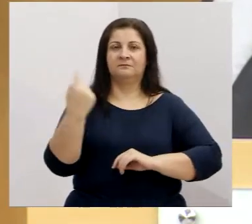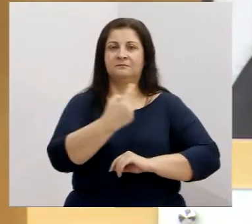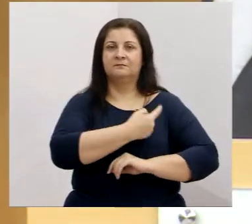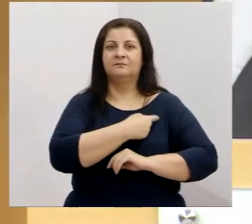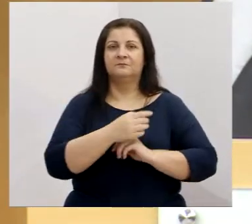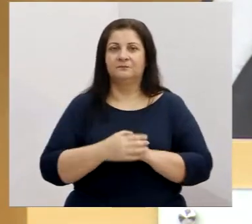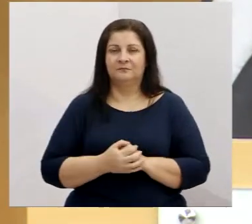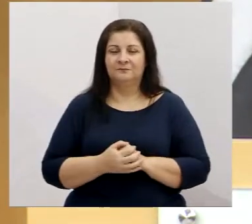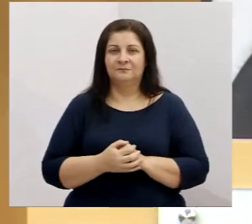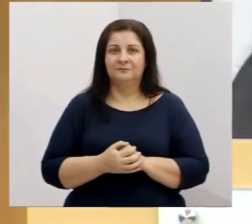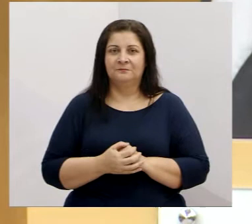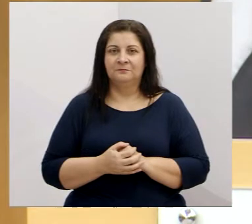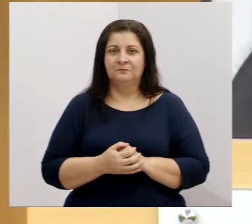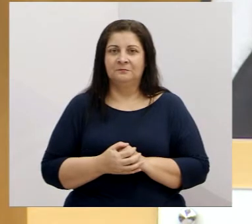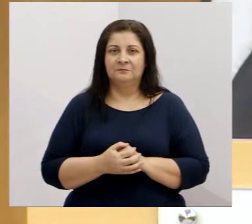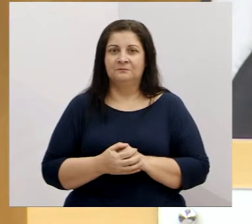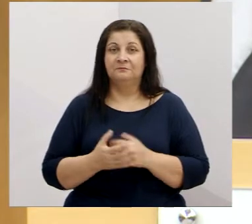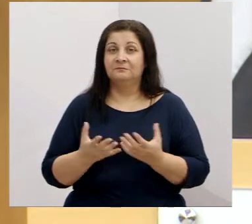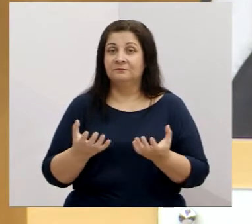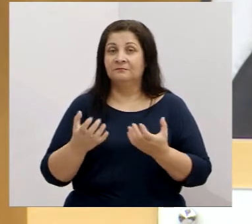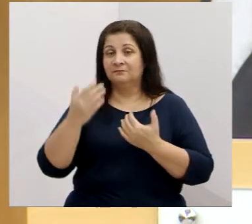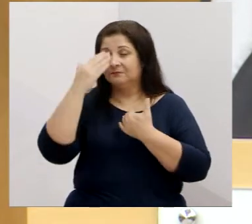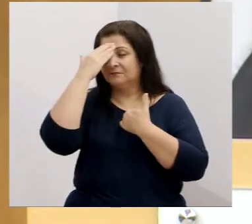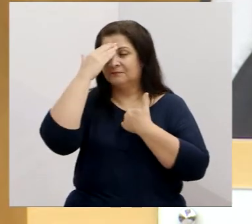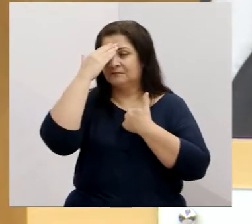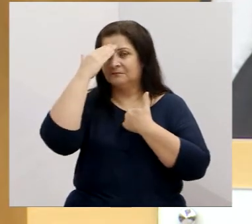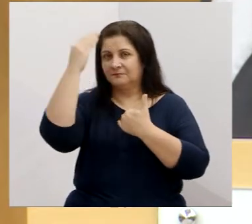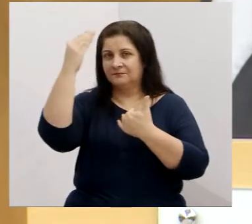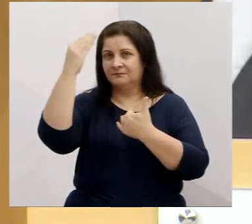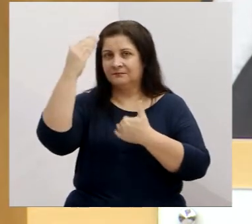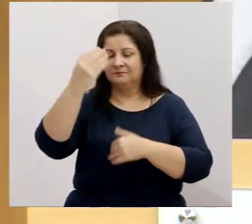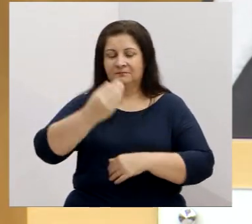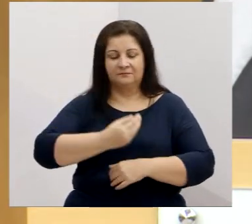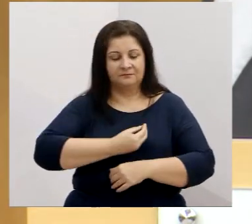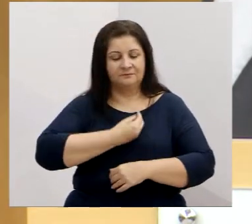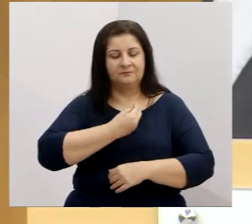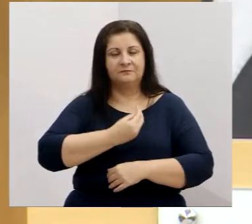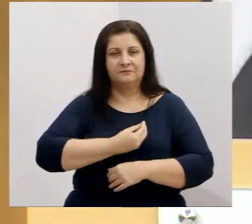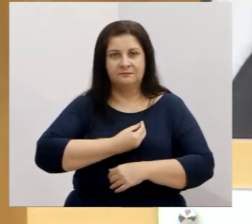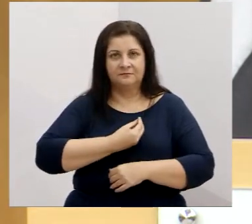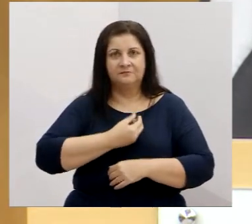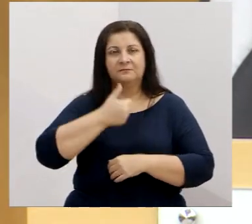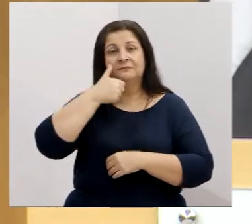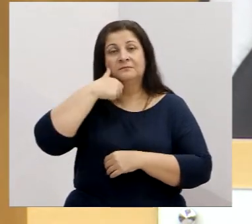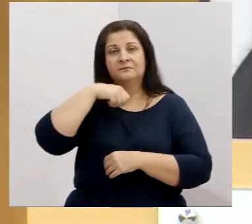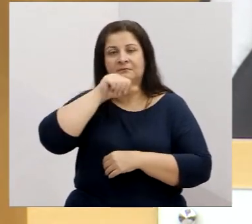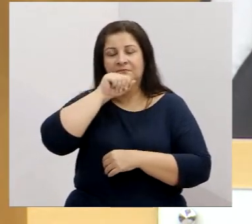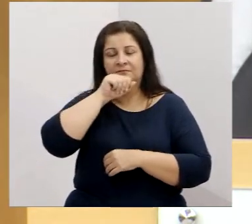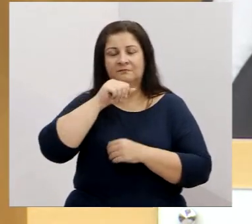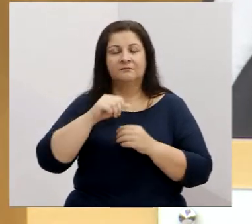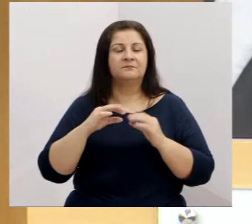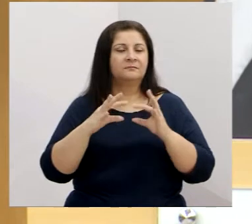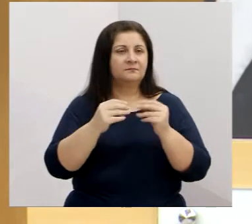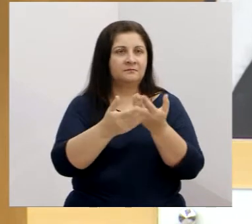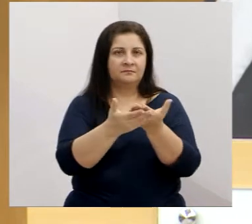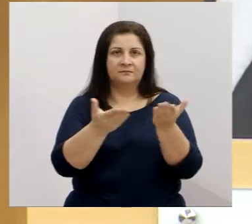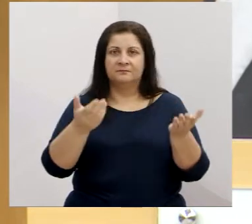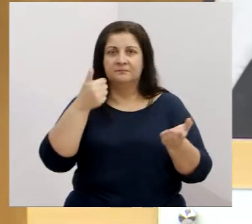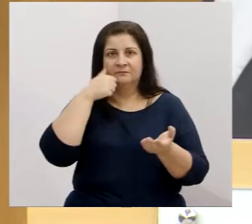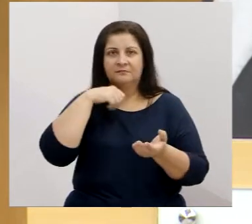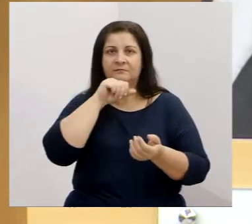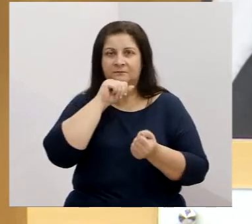quero começar a minha fala agradecendo pela vida né pela minha mãe pela mãe de todos vocês